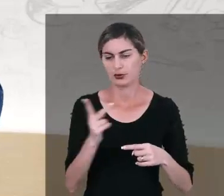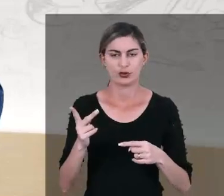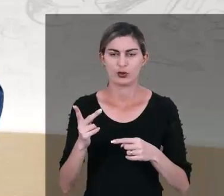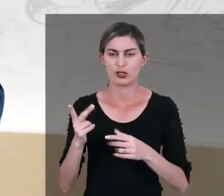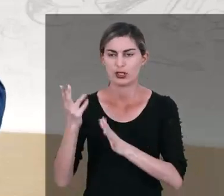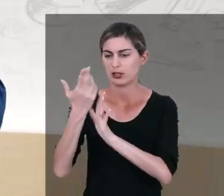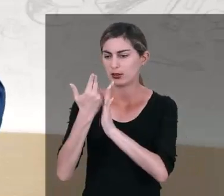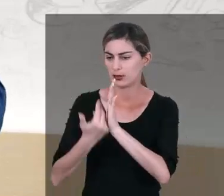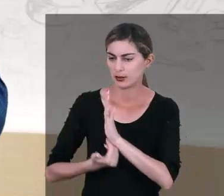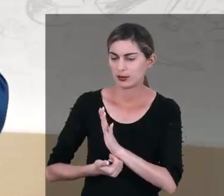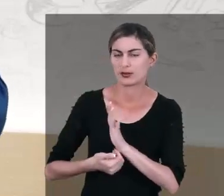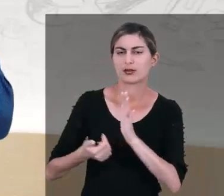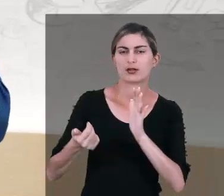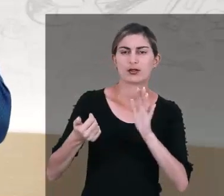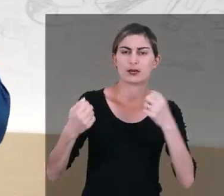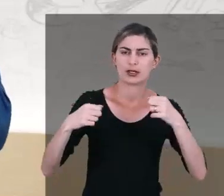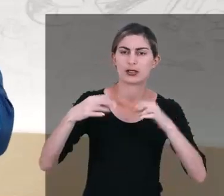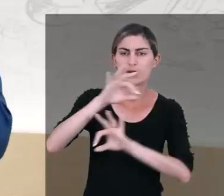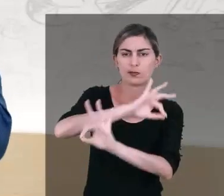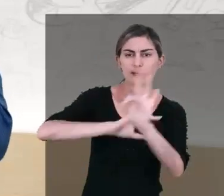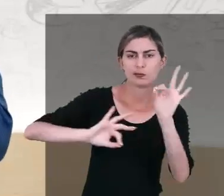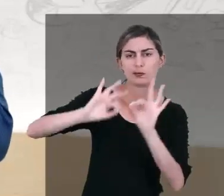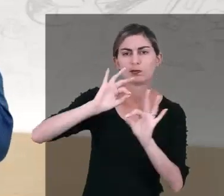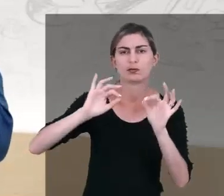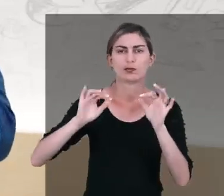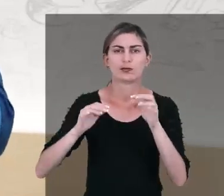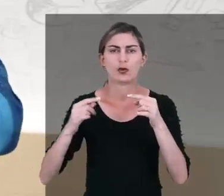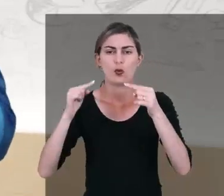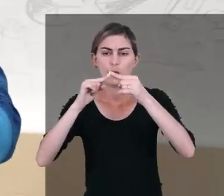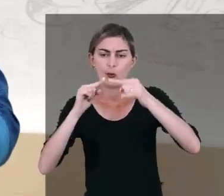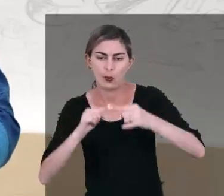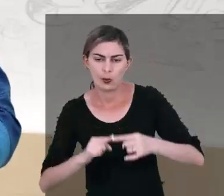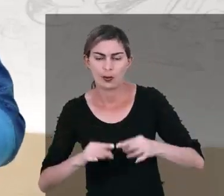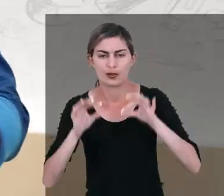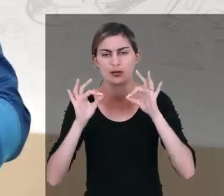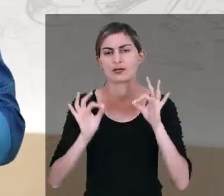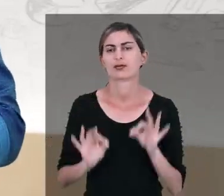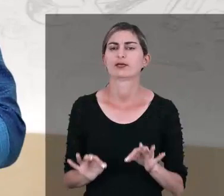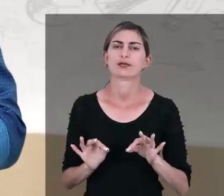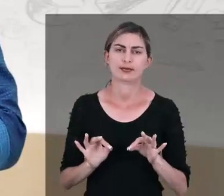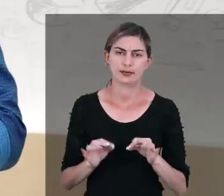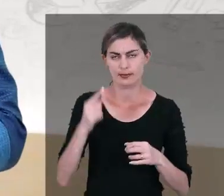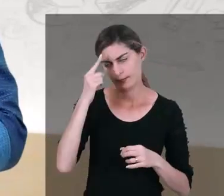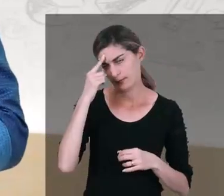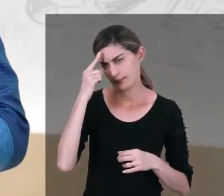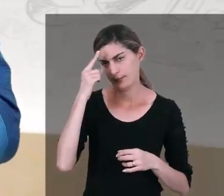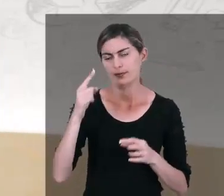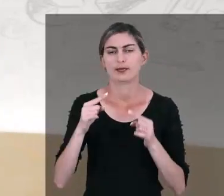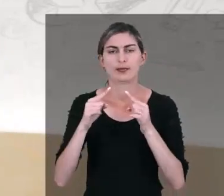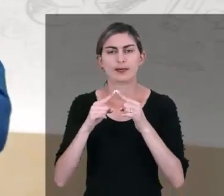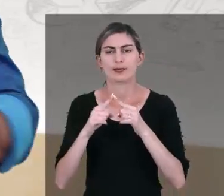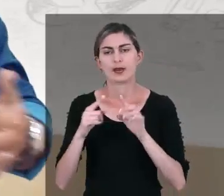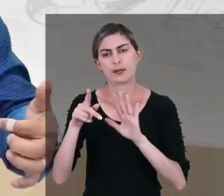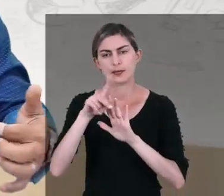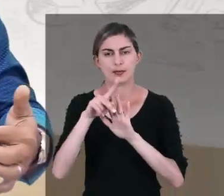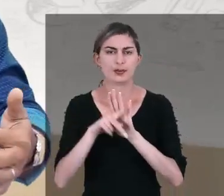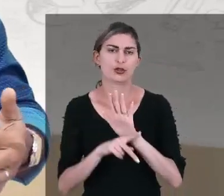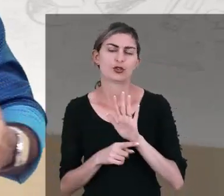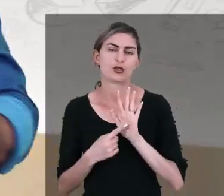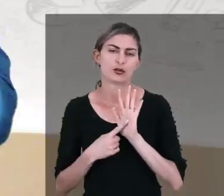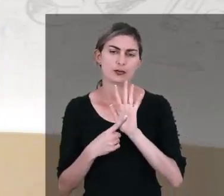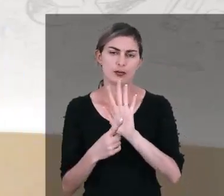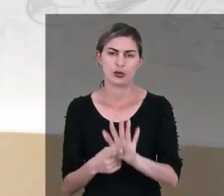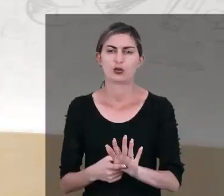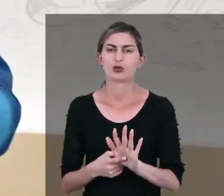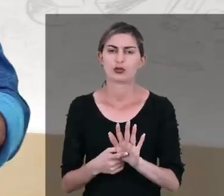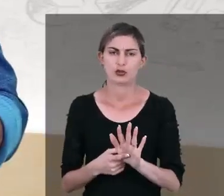podem discutir, brigar. Eles têm que ser amigos, eles têm que conversar. Então, nós precisamos ter em mente isso. E esse projeto nos mostra